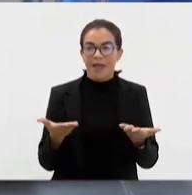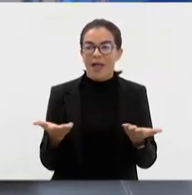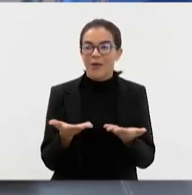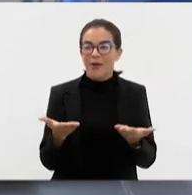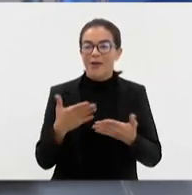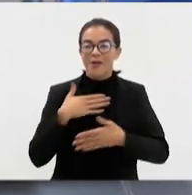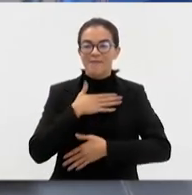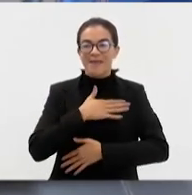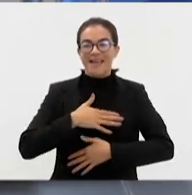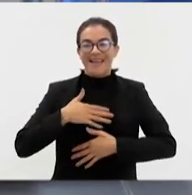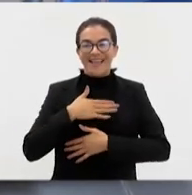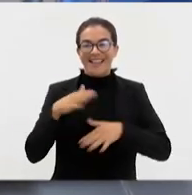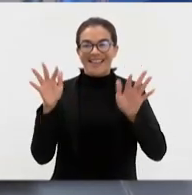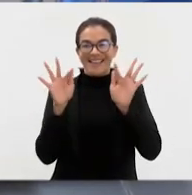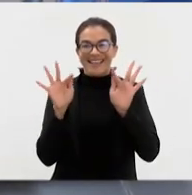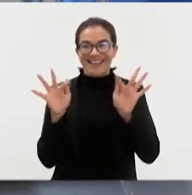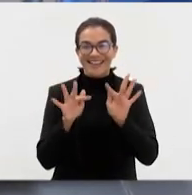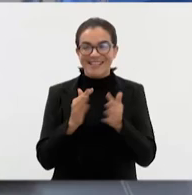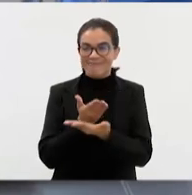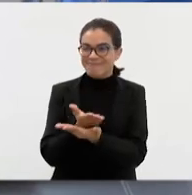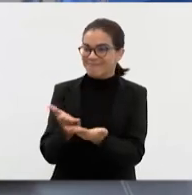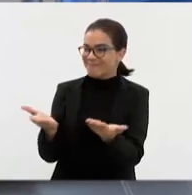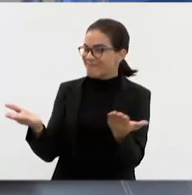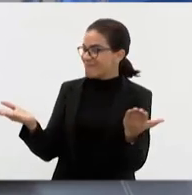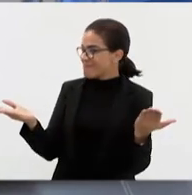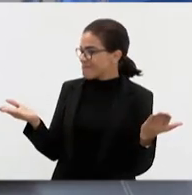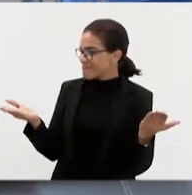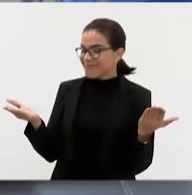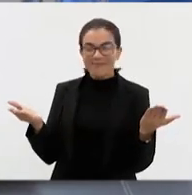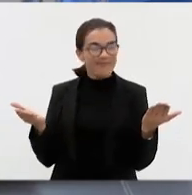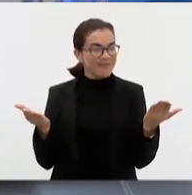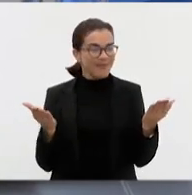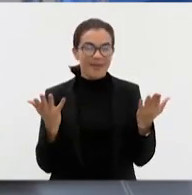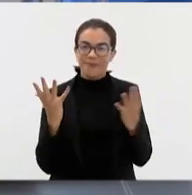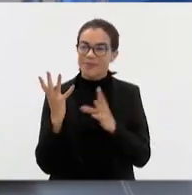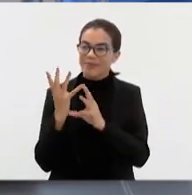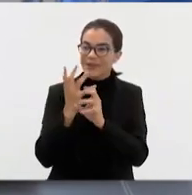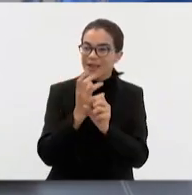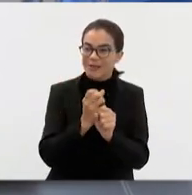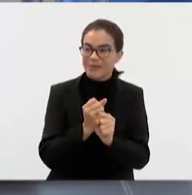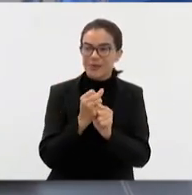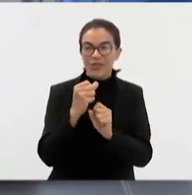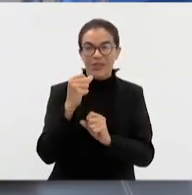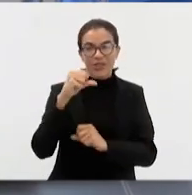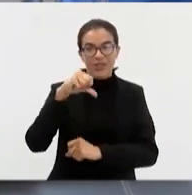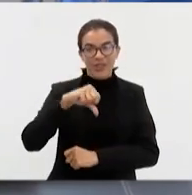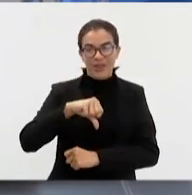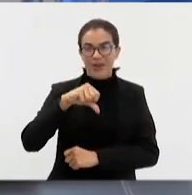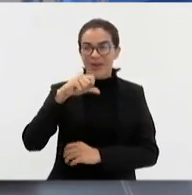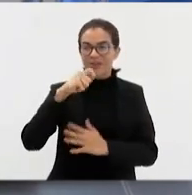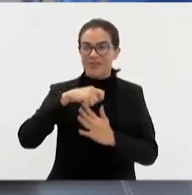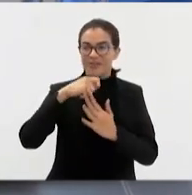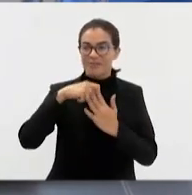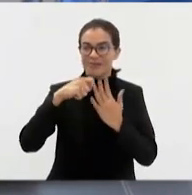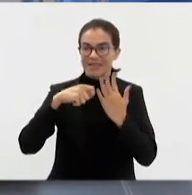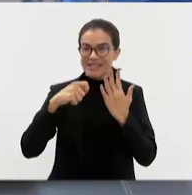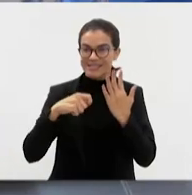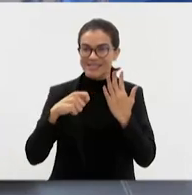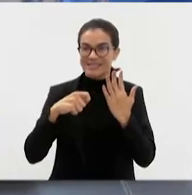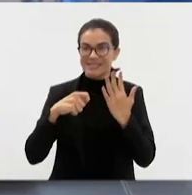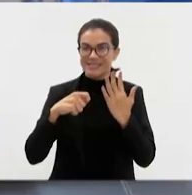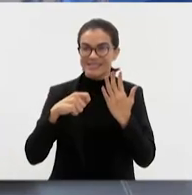minha alegria de ter estado com todas e todos ao longo desses 9 meses, que foi o tempo de duração da nossa